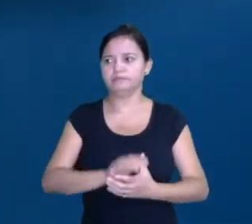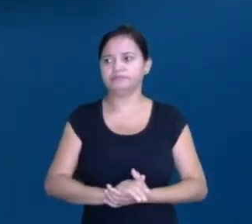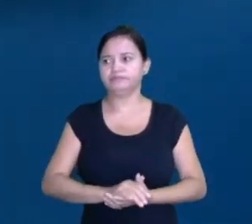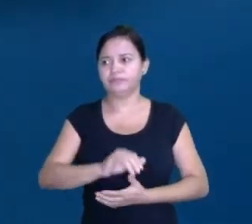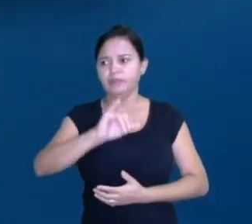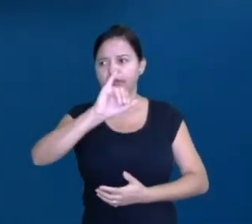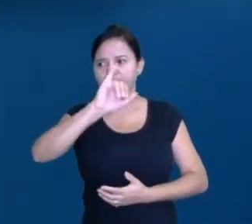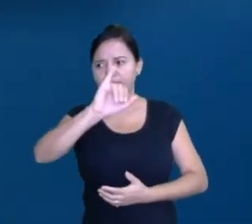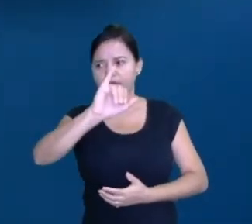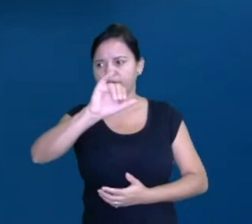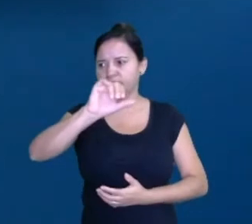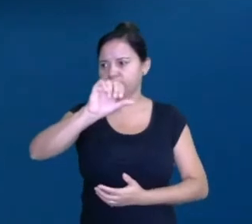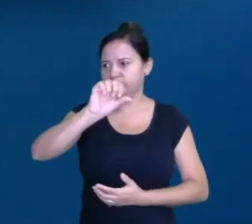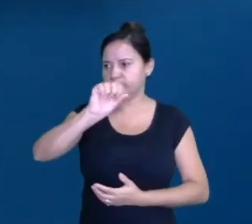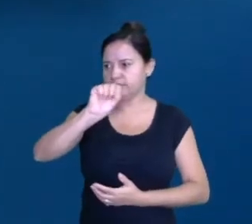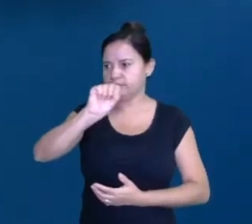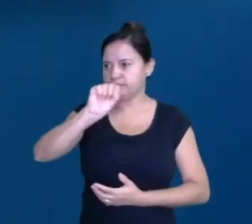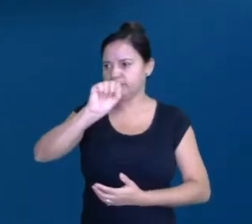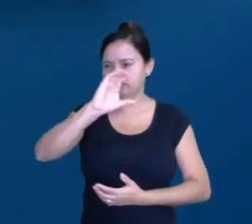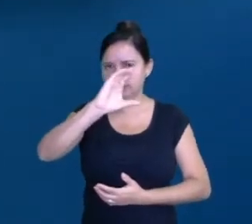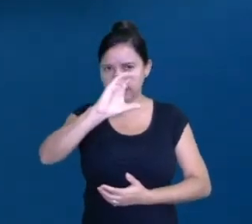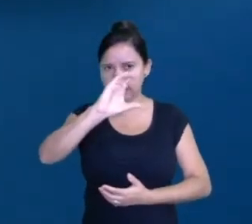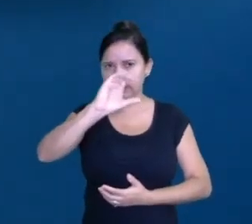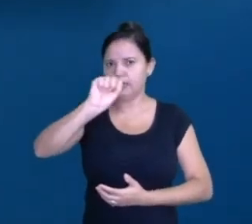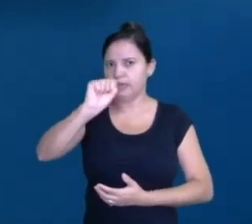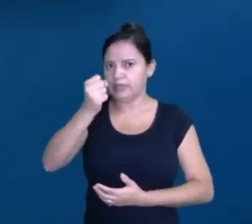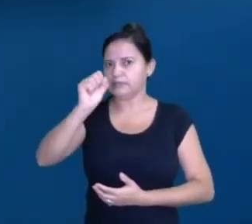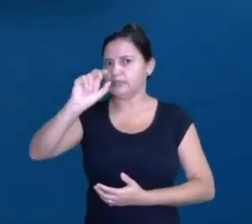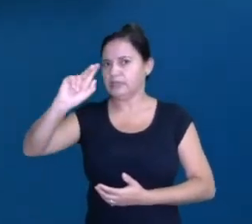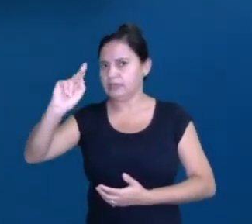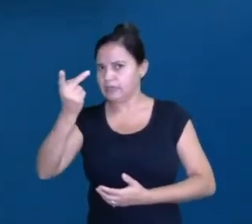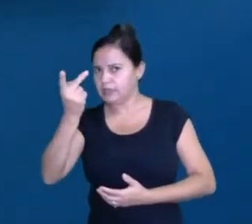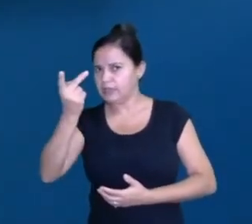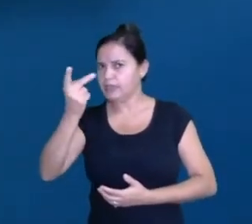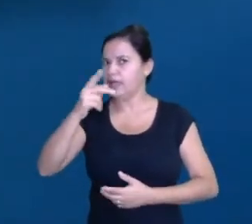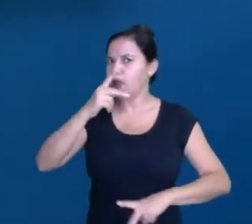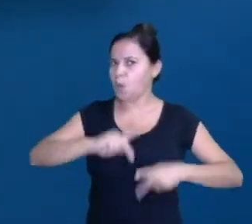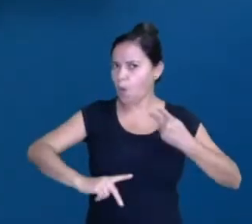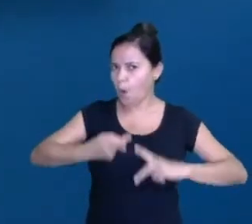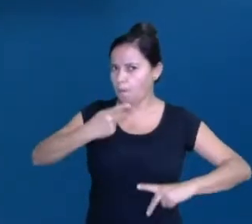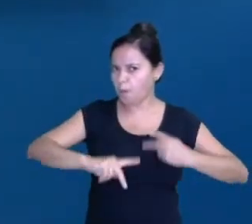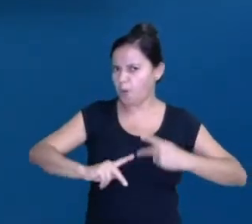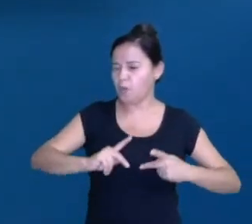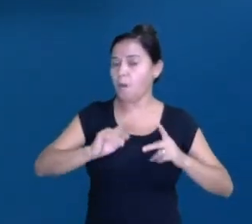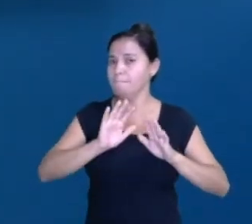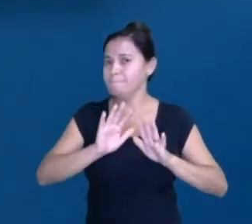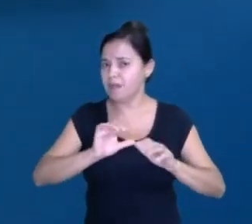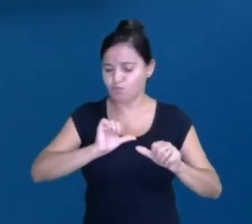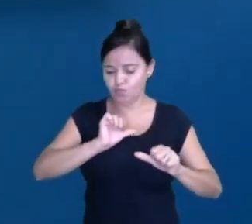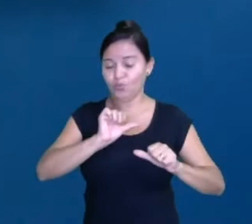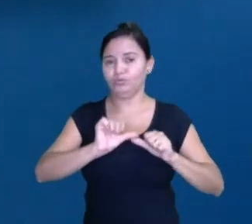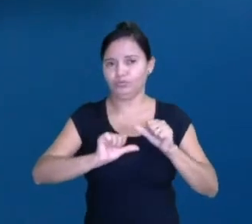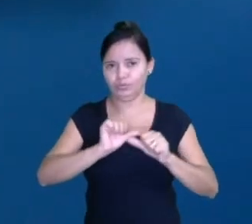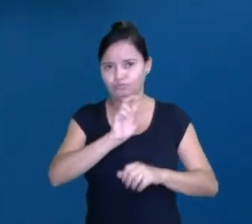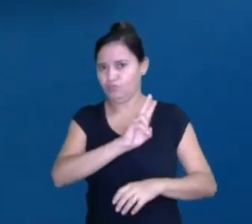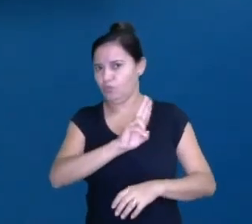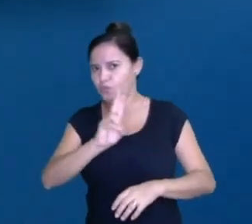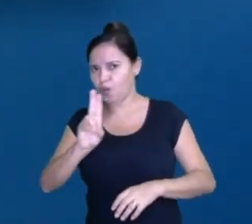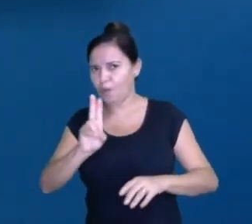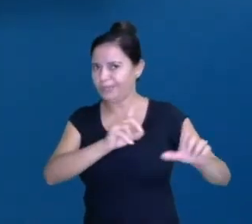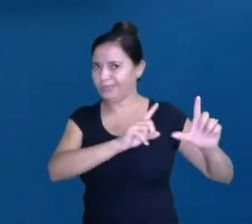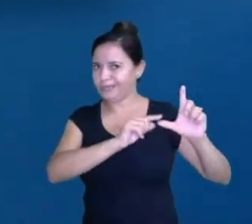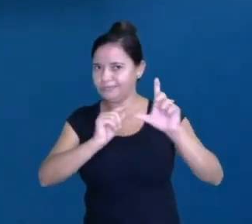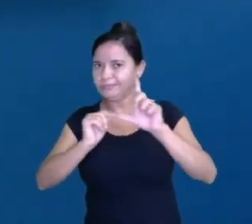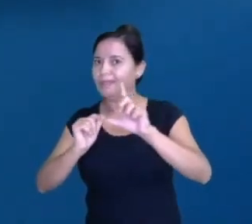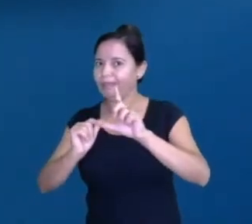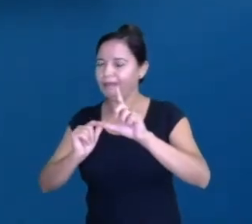ICSH, ele na verdade em alguns livros a gente compra como sendo LH. É o mesmo hormônio, só mudou o nome por uma questão de nomenclatura. Mas